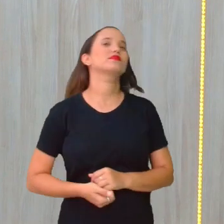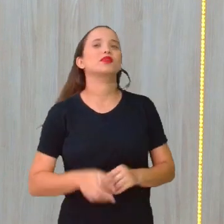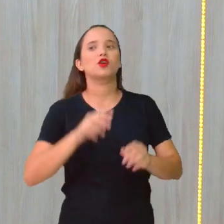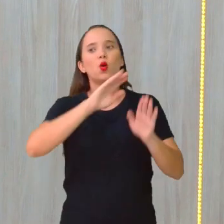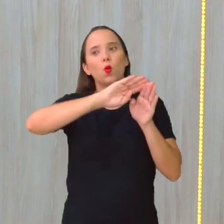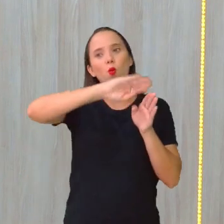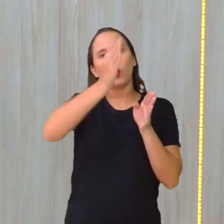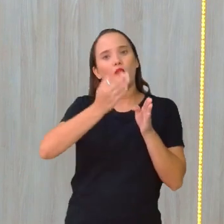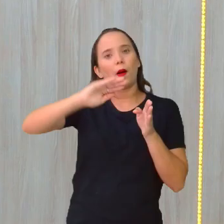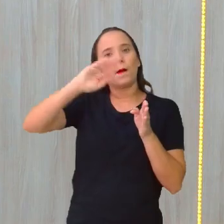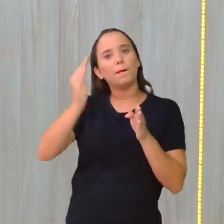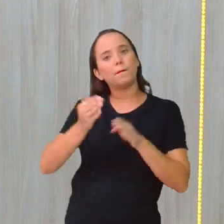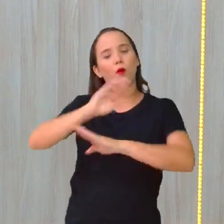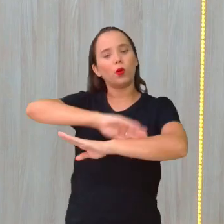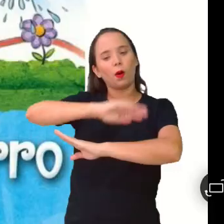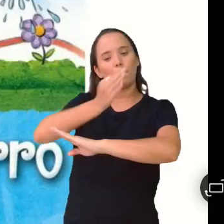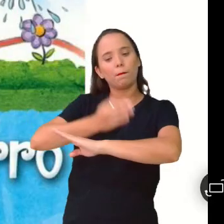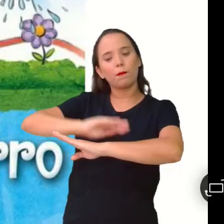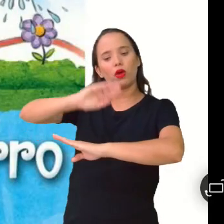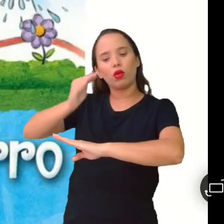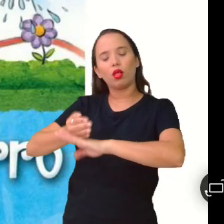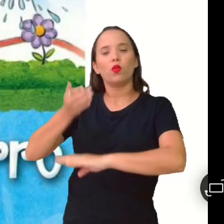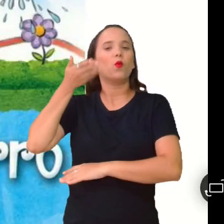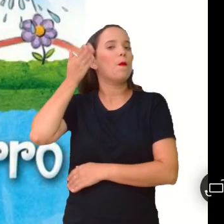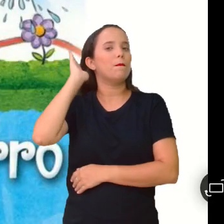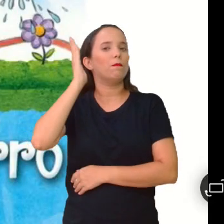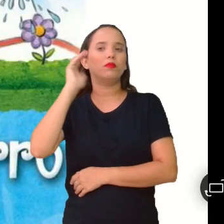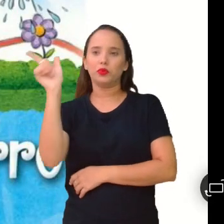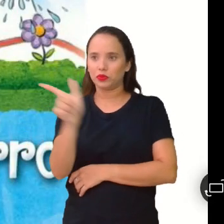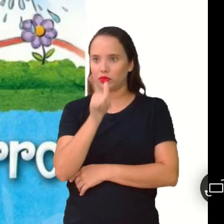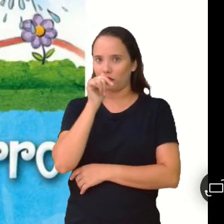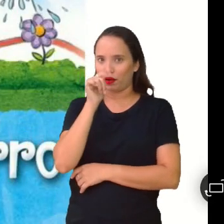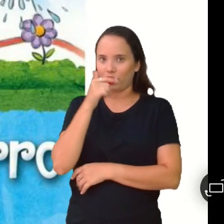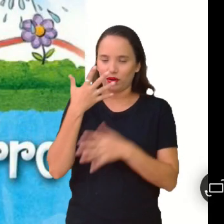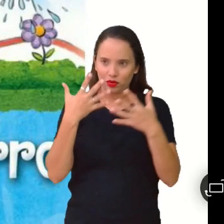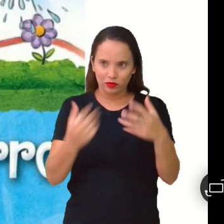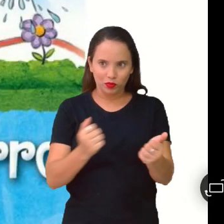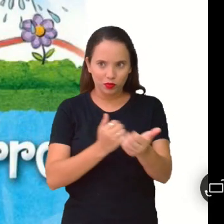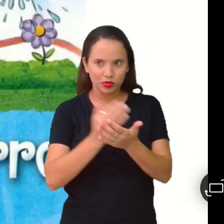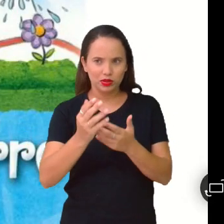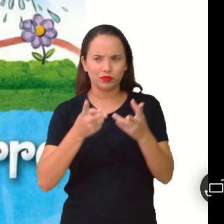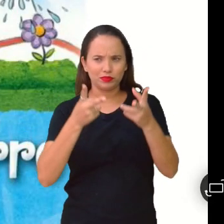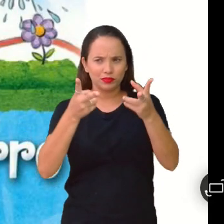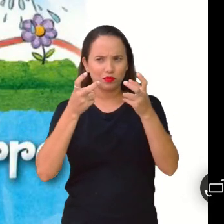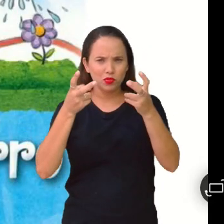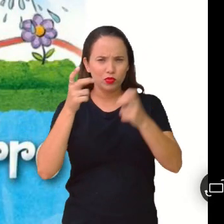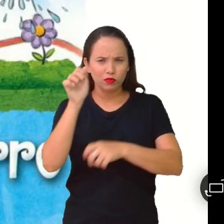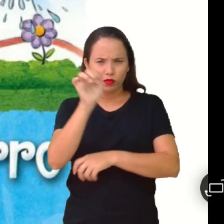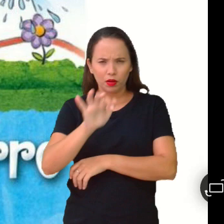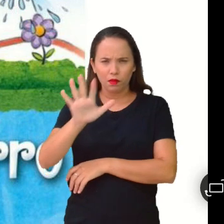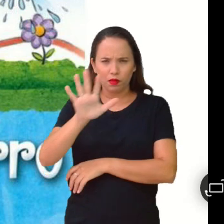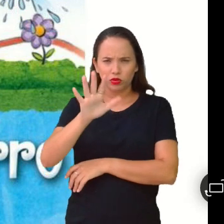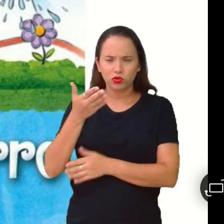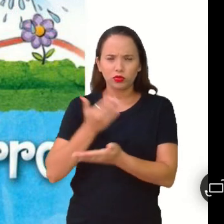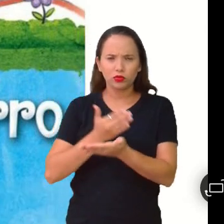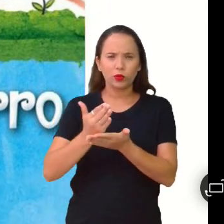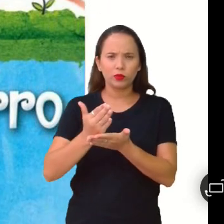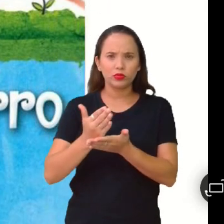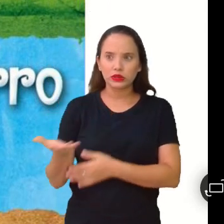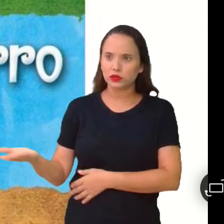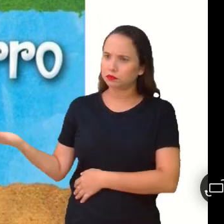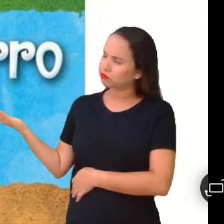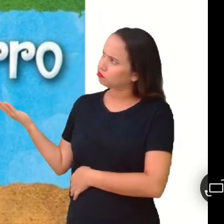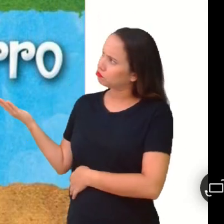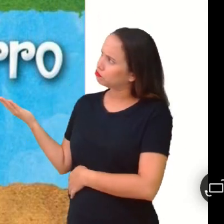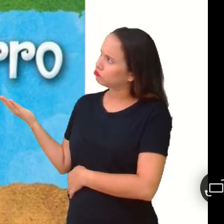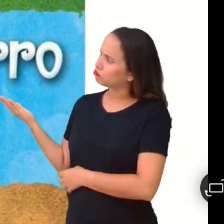o burro e a água. Vamos começar? Observando primeiro a capa. Olha aí. O que é que a gente vê aí? A gente